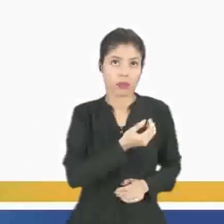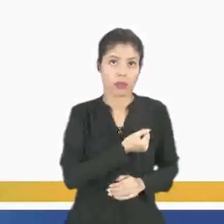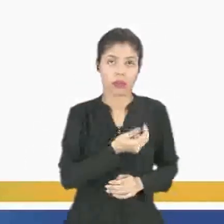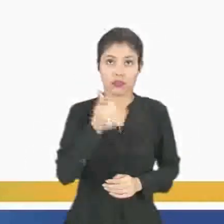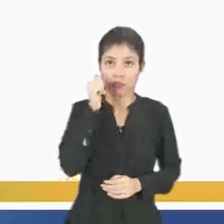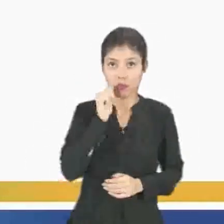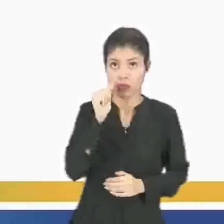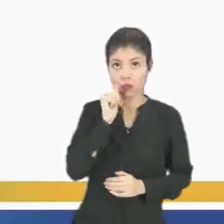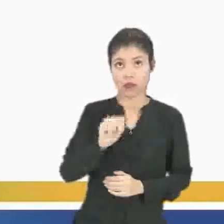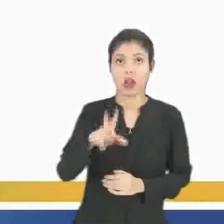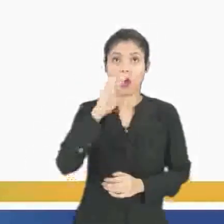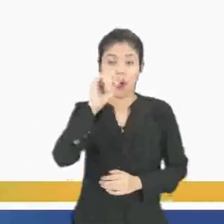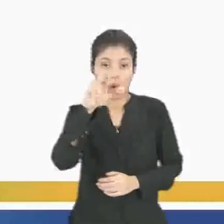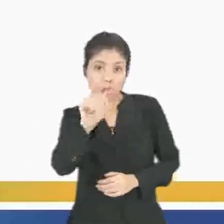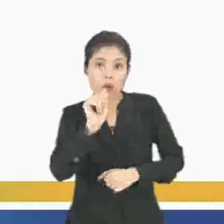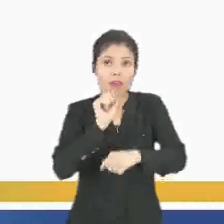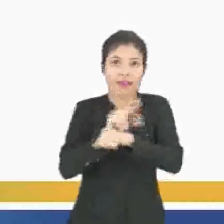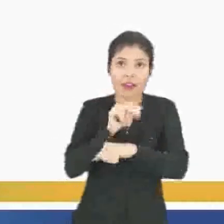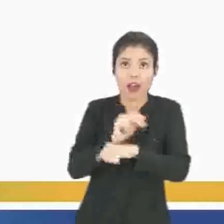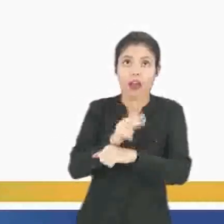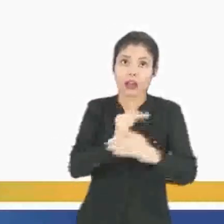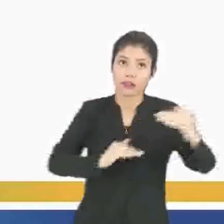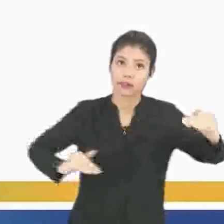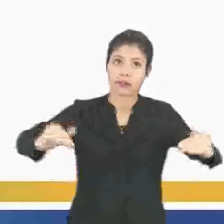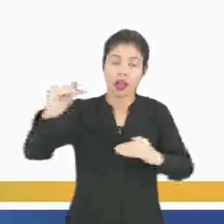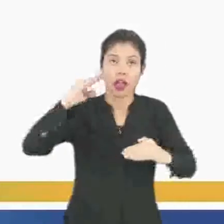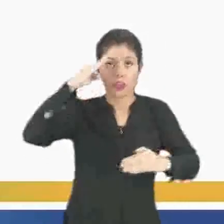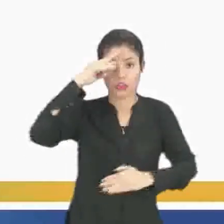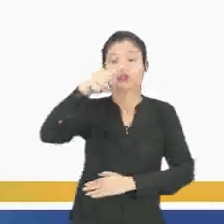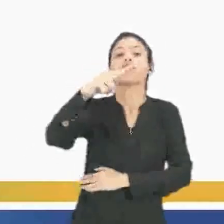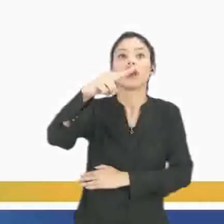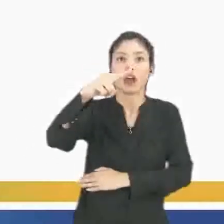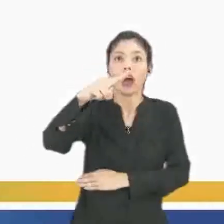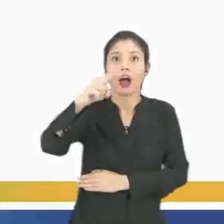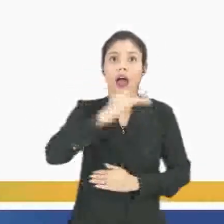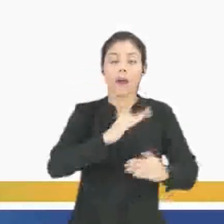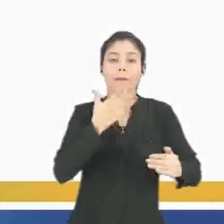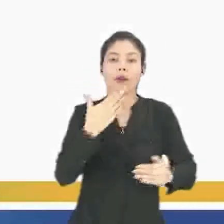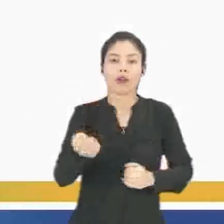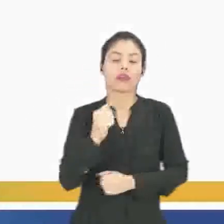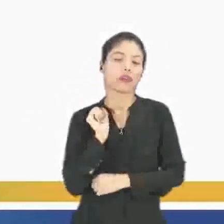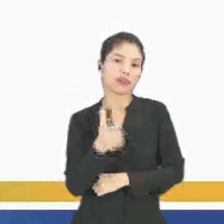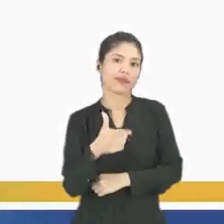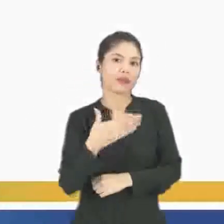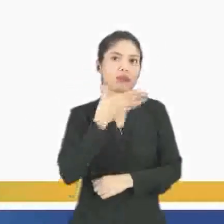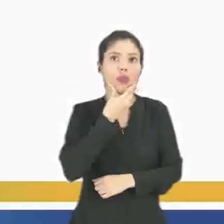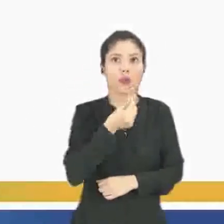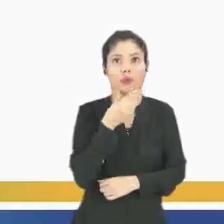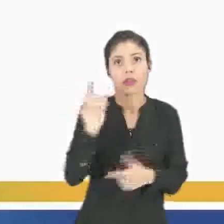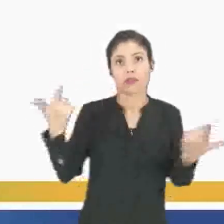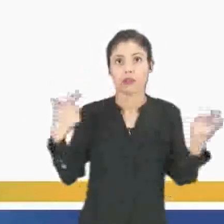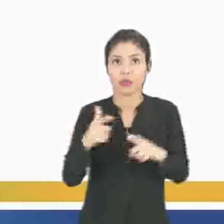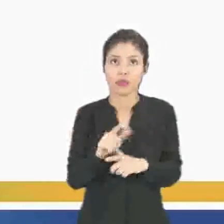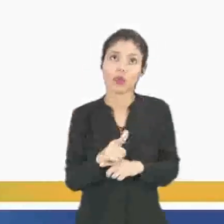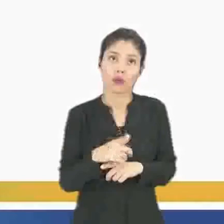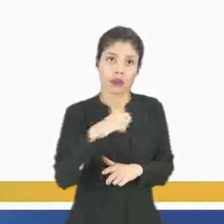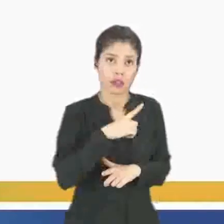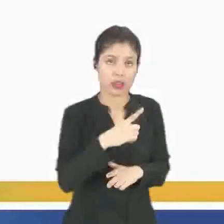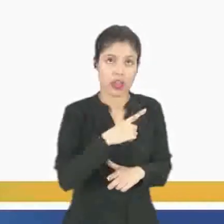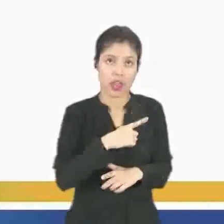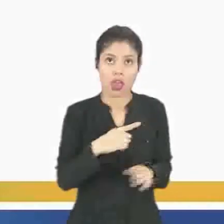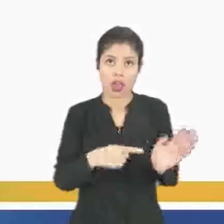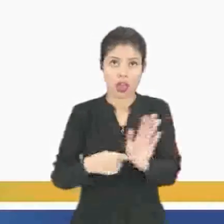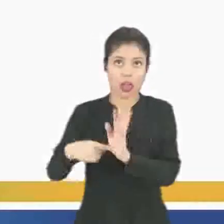que ocupam cargos de nível superior e chefia nas empresas supera o de homens, que se tornaram minoria nesses níveis hierárquicos